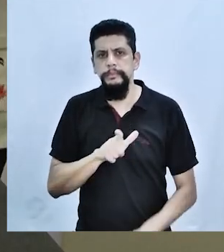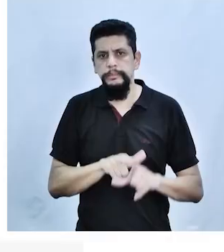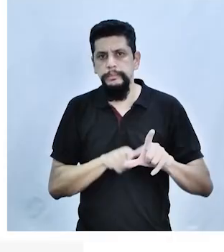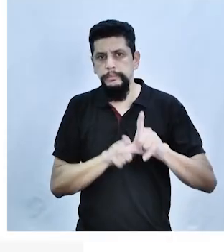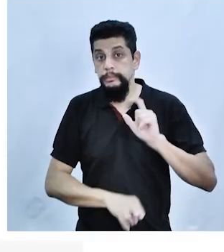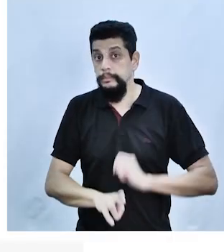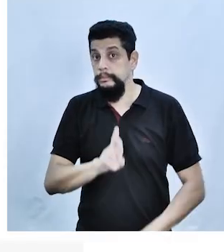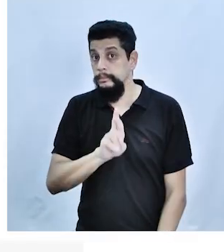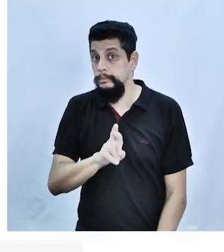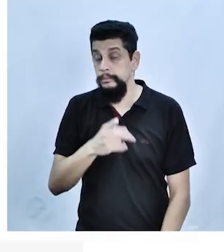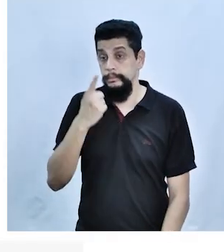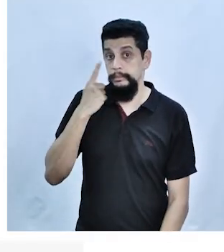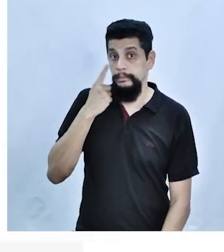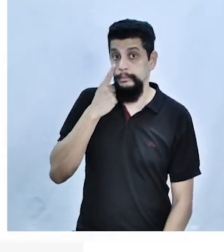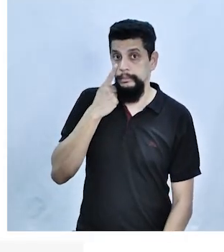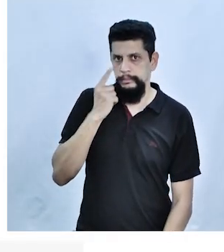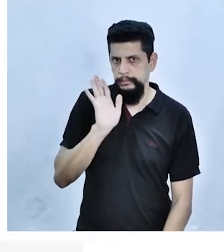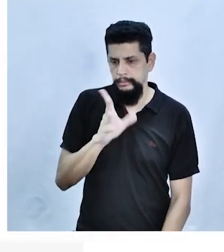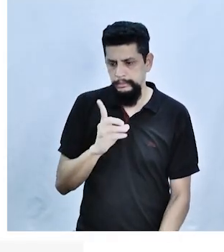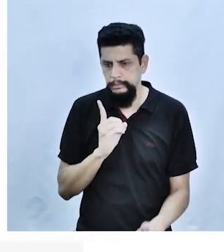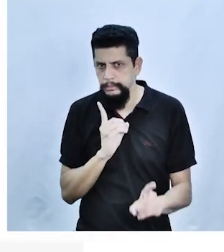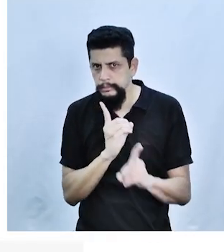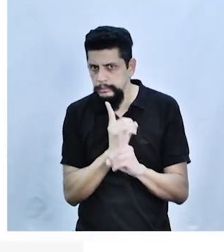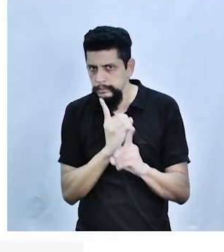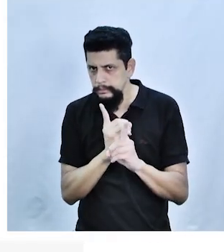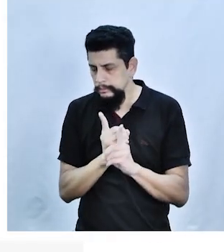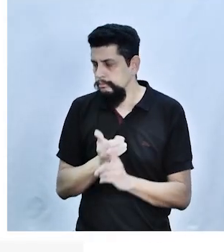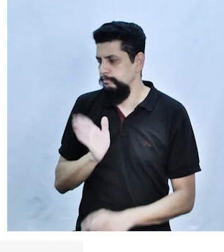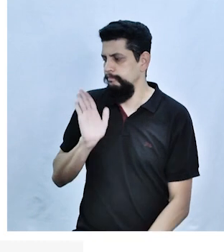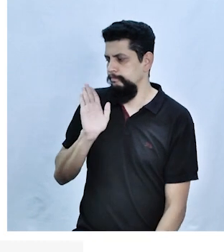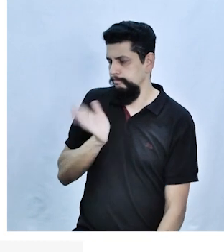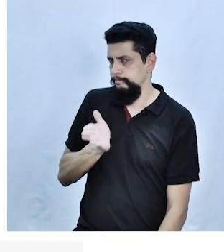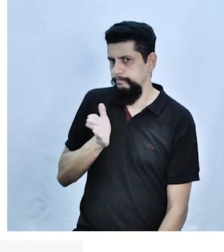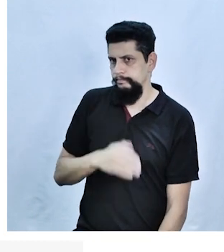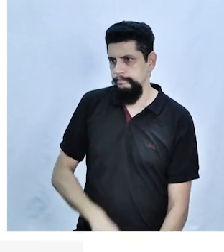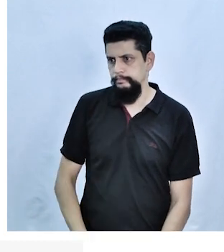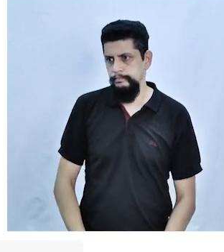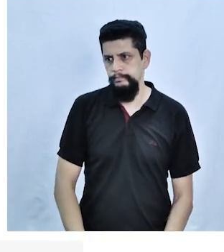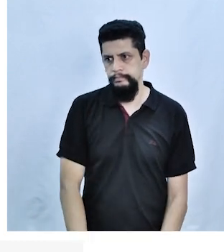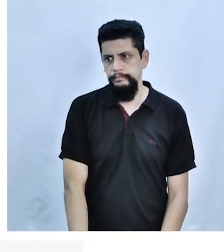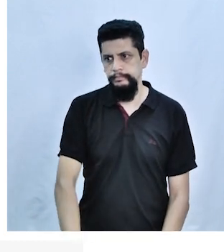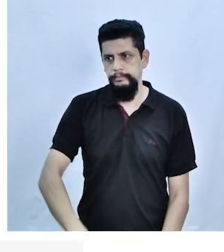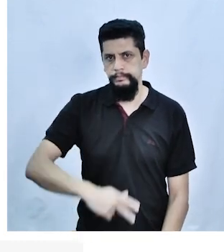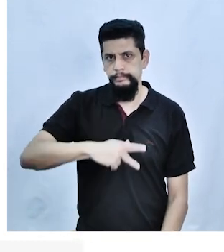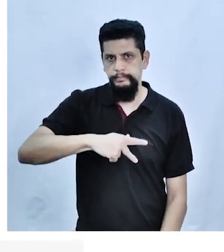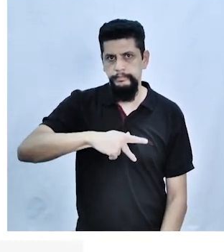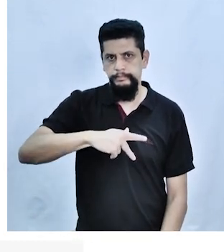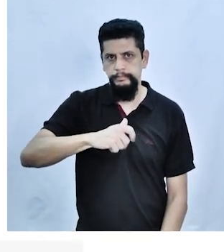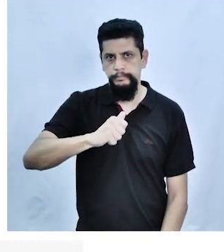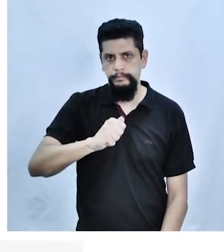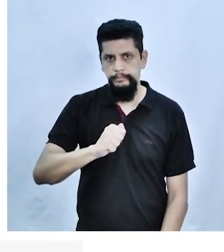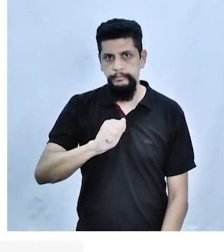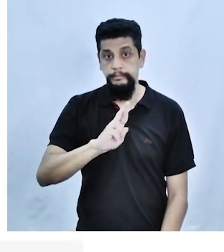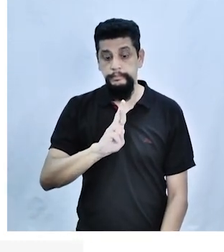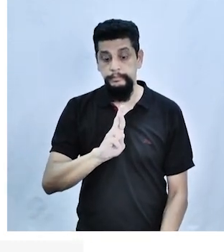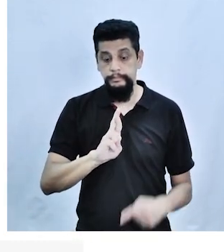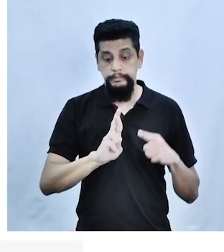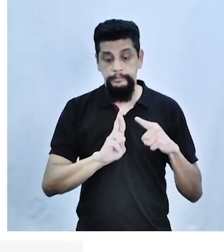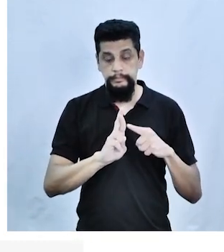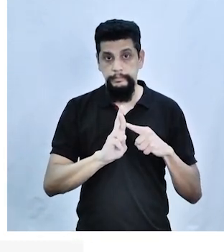essa letra? Veja lá. Já encontrou, prof? Já. Olha lá. Para.